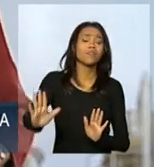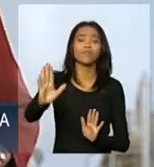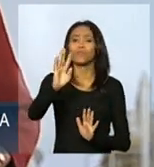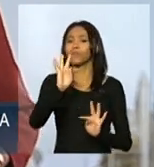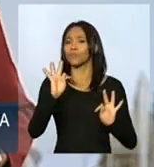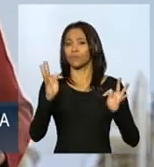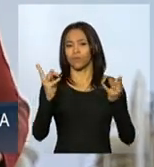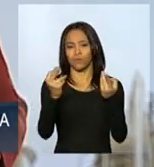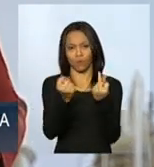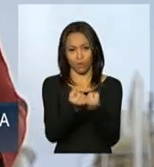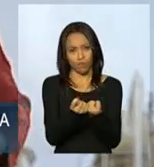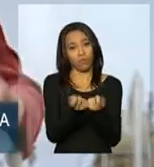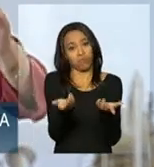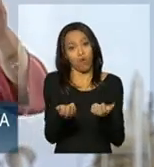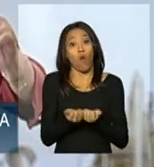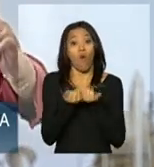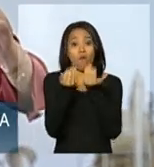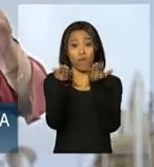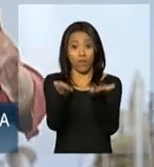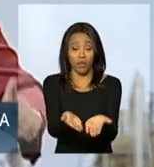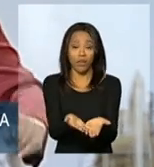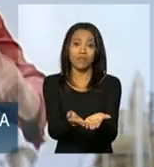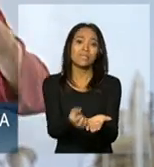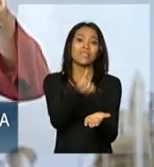inteiro, oferece-se